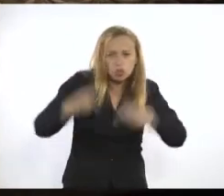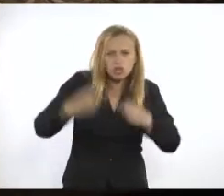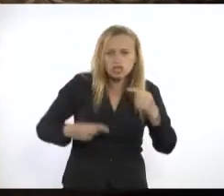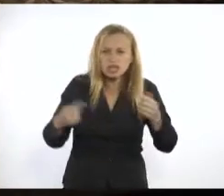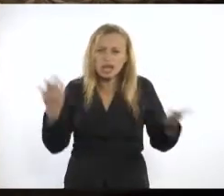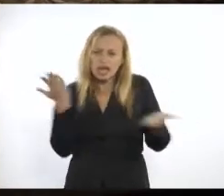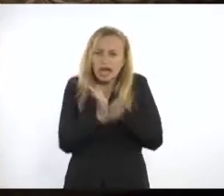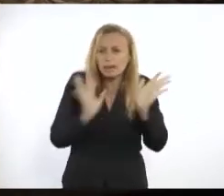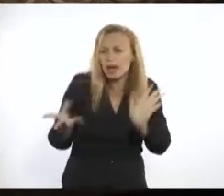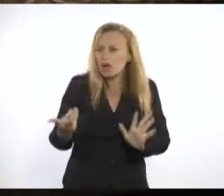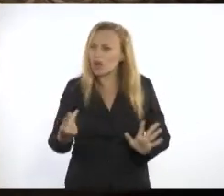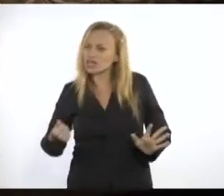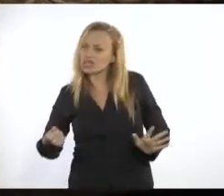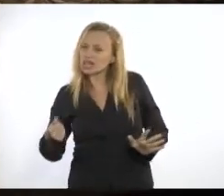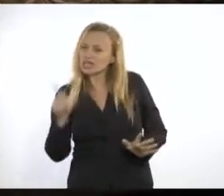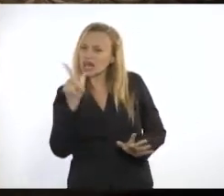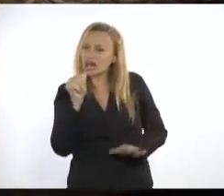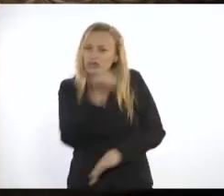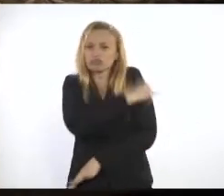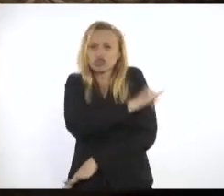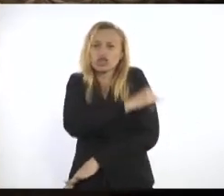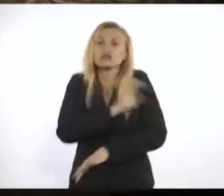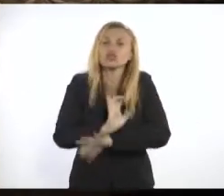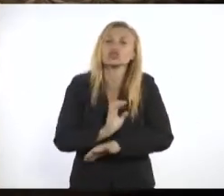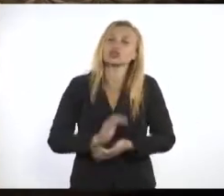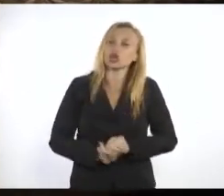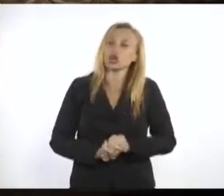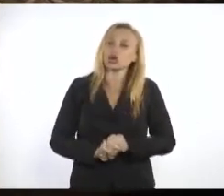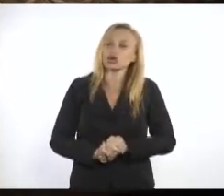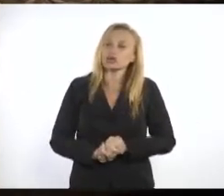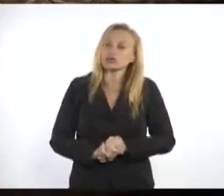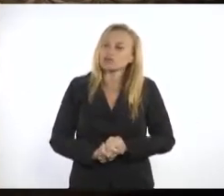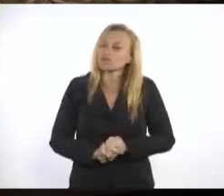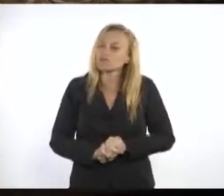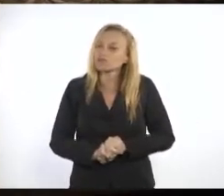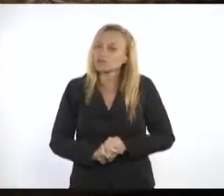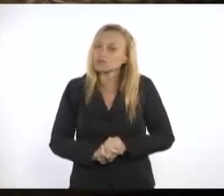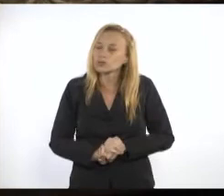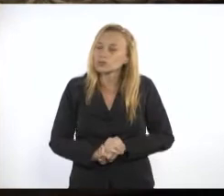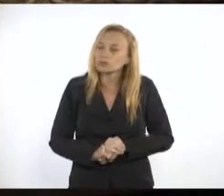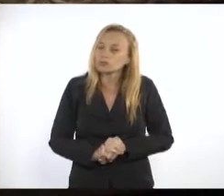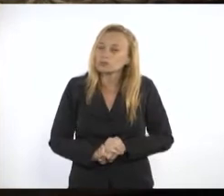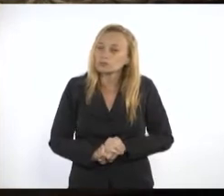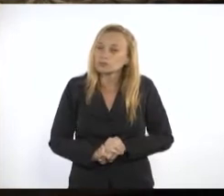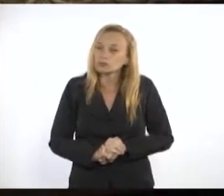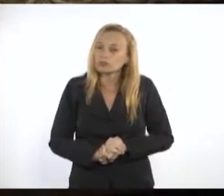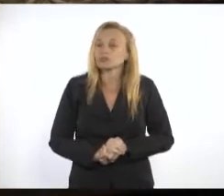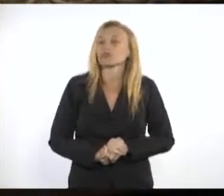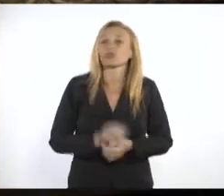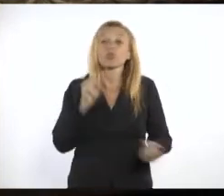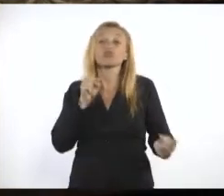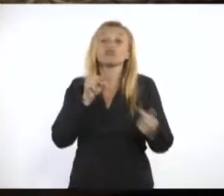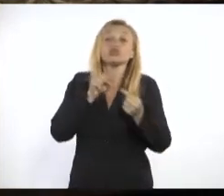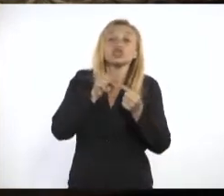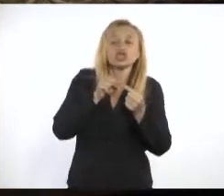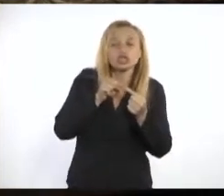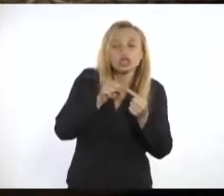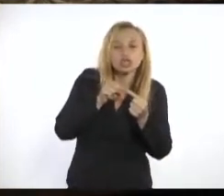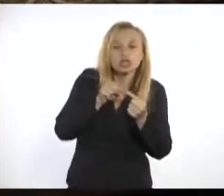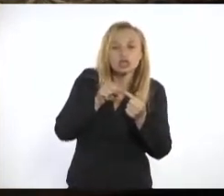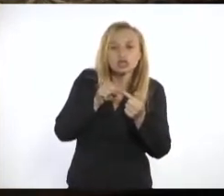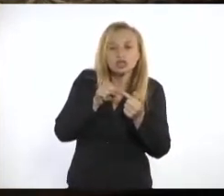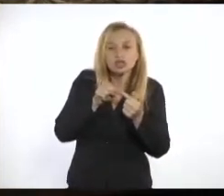da água no estado do Rio de Janeiro? O plano de sucateamento da SEDAI objetiva,